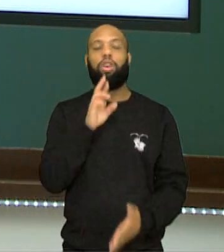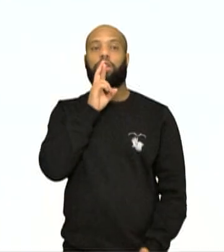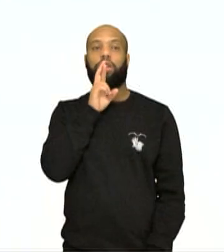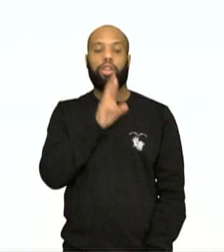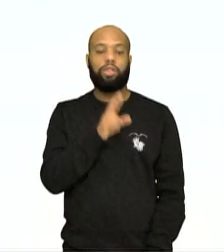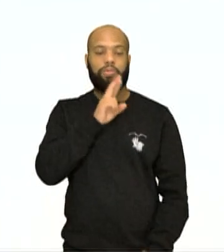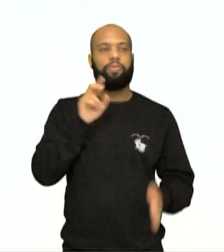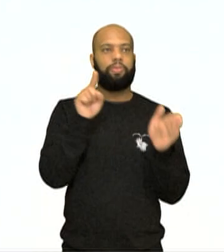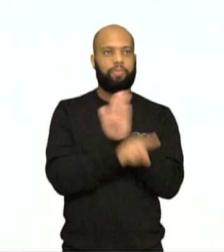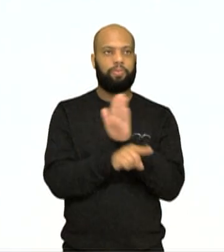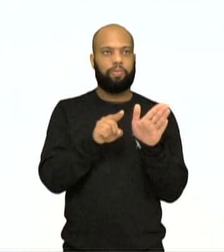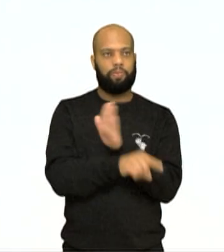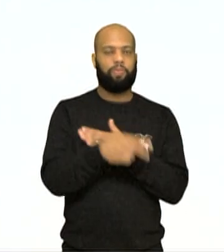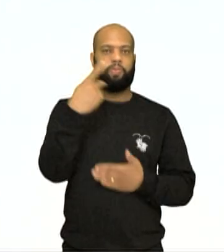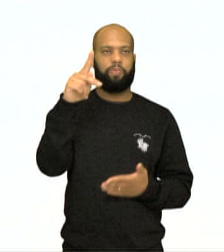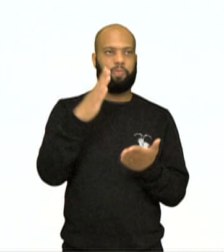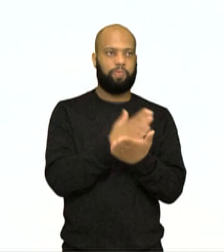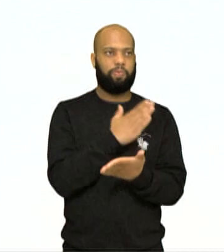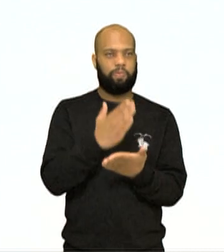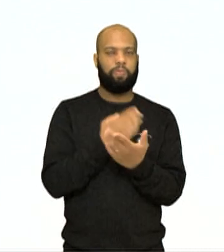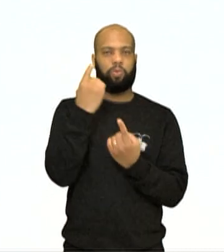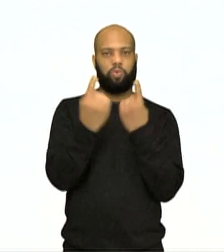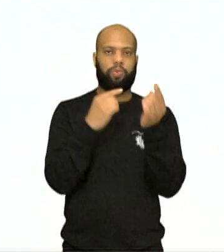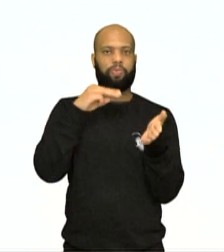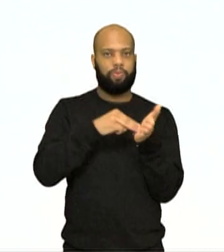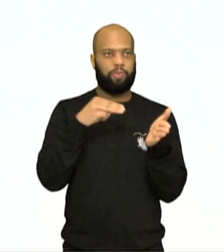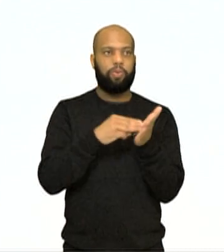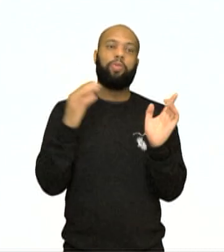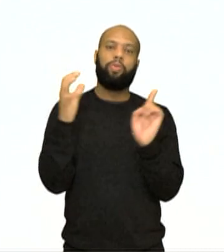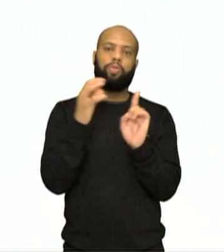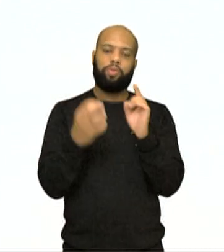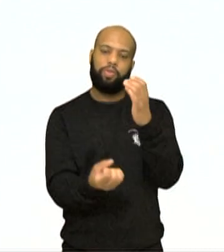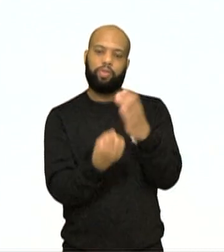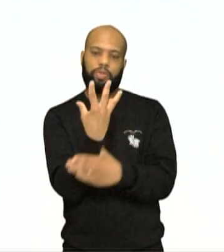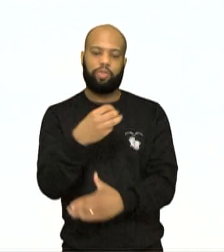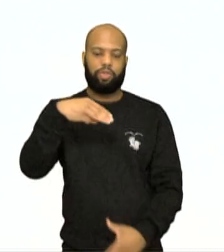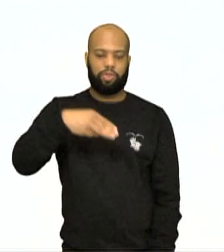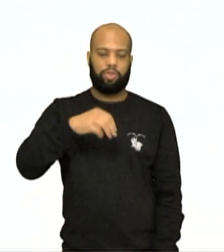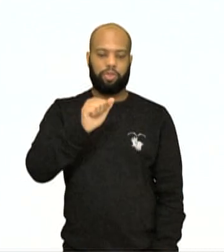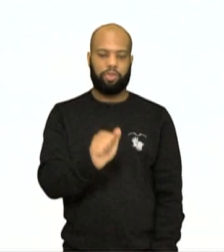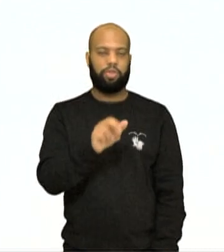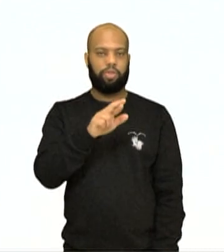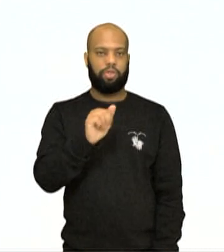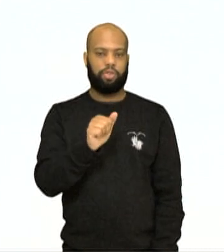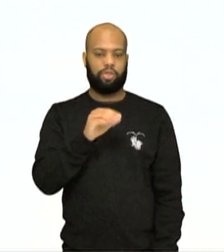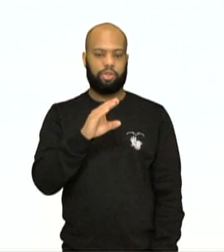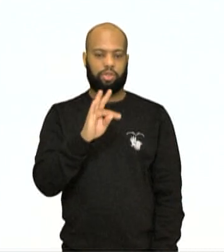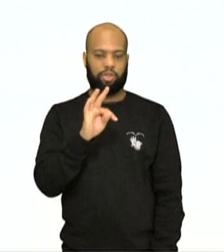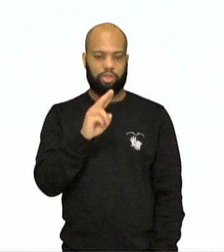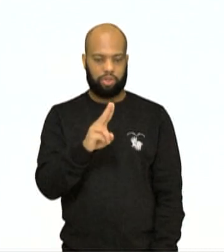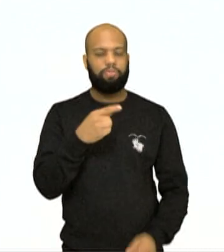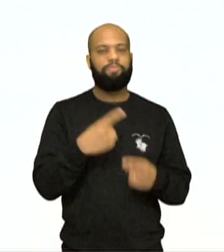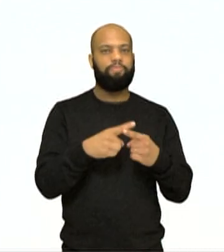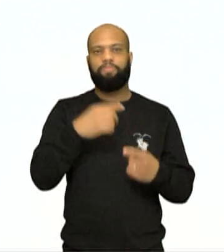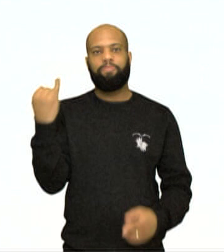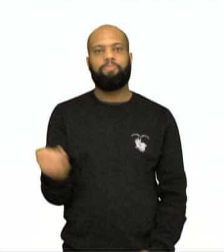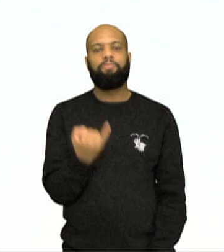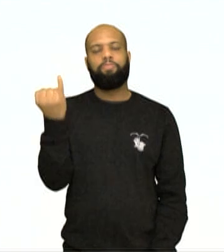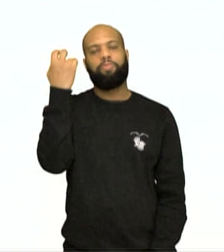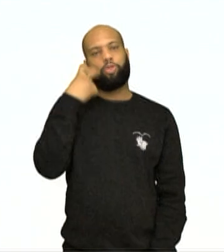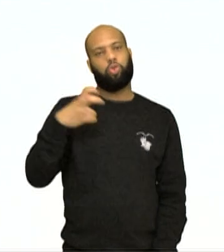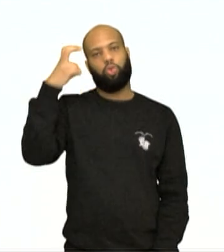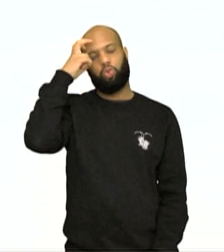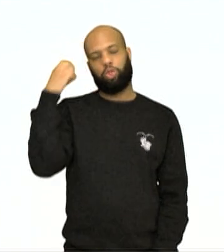a seguinte questão no seu caderno. Quais os motivos que fizeram surgir o maracatu e por que ele é importante para a nossa cultura? Então a gente